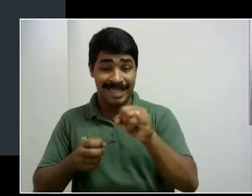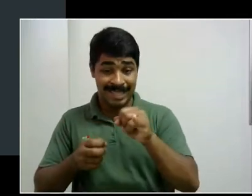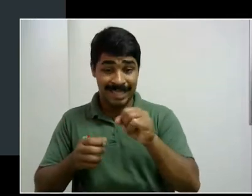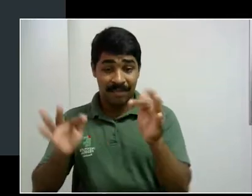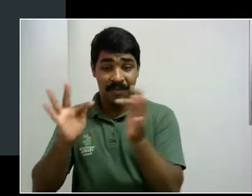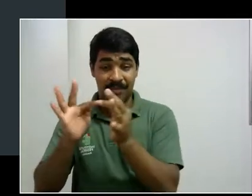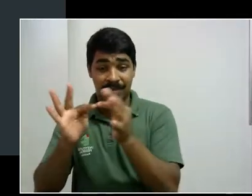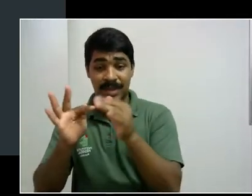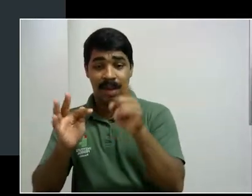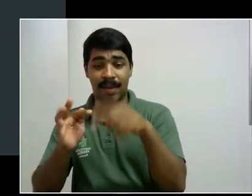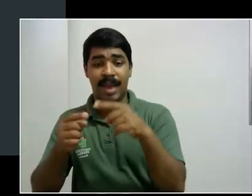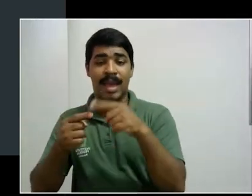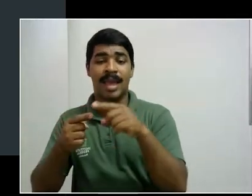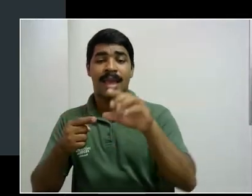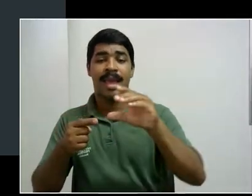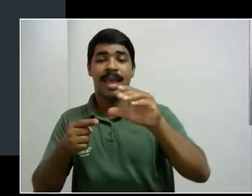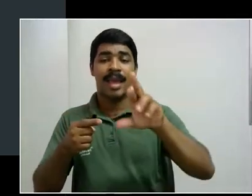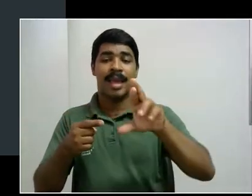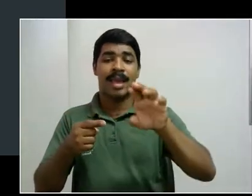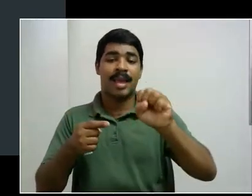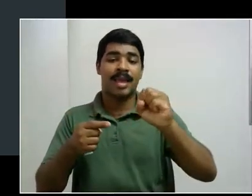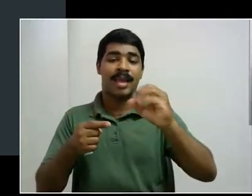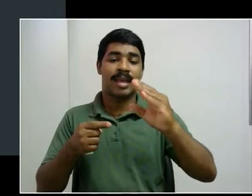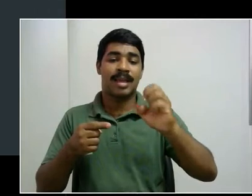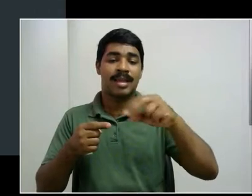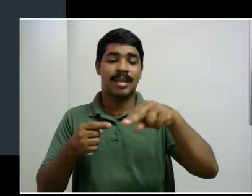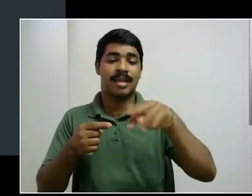é decrescente. Tá?